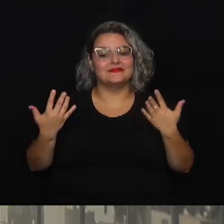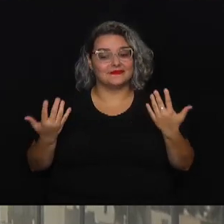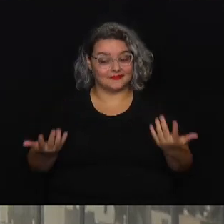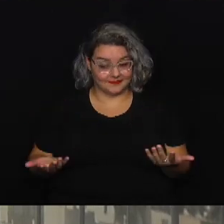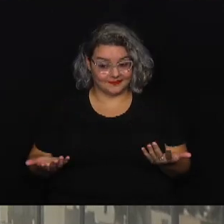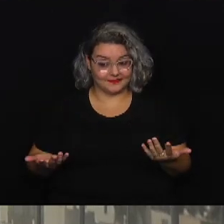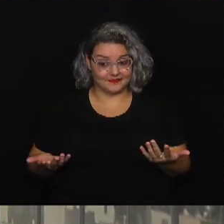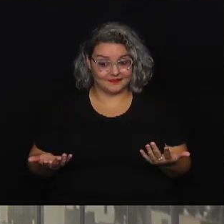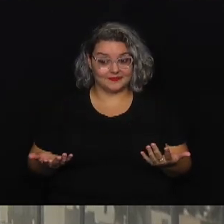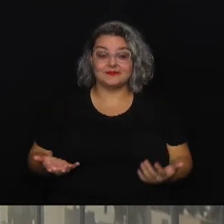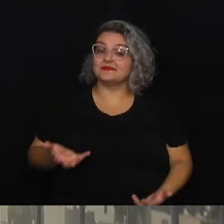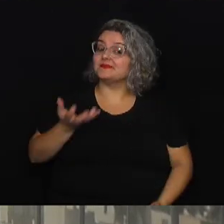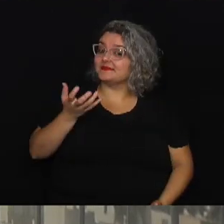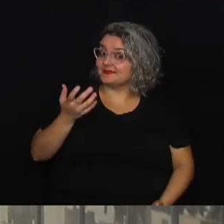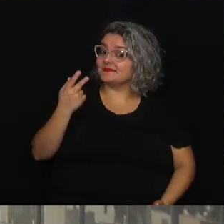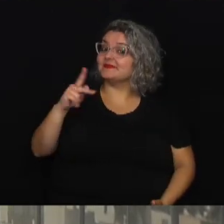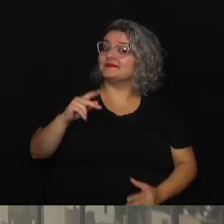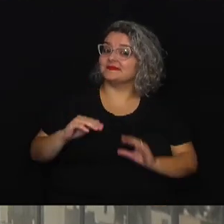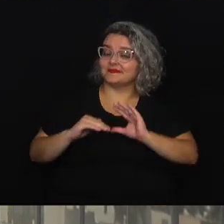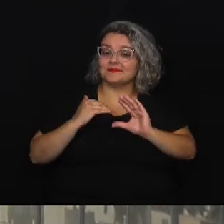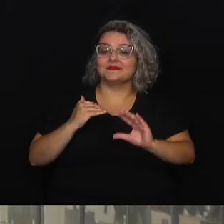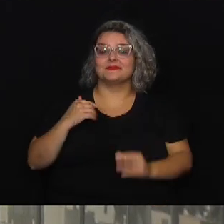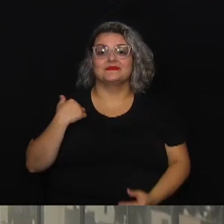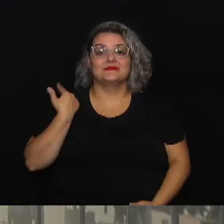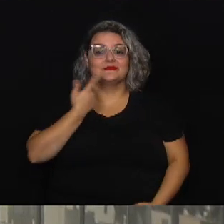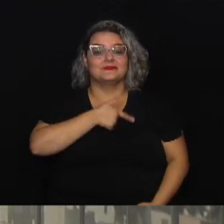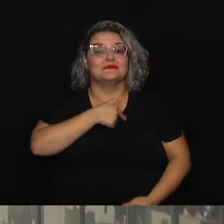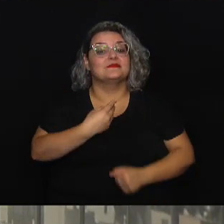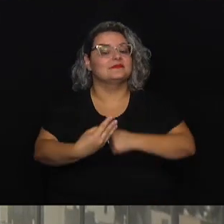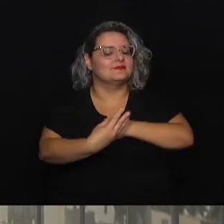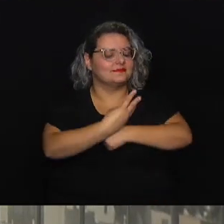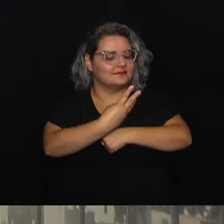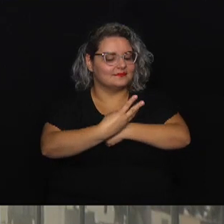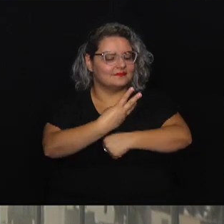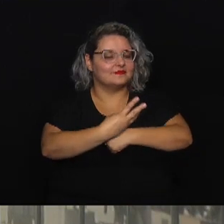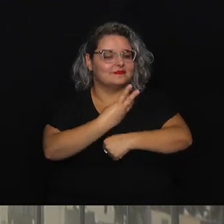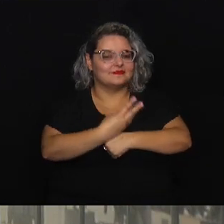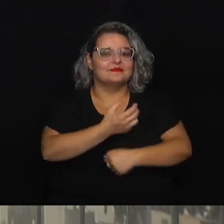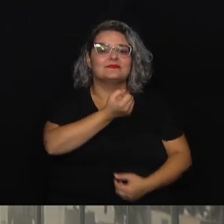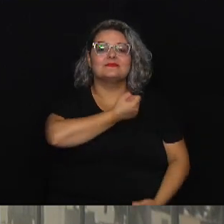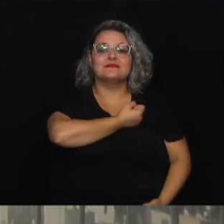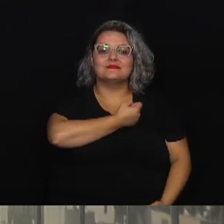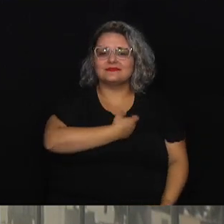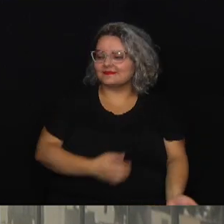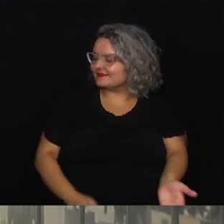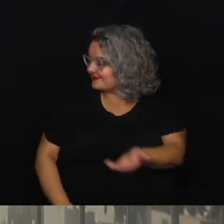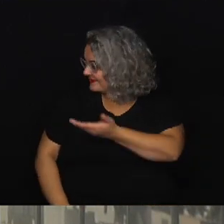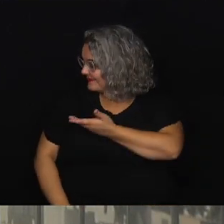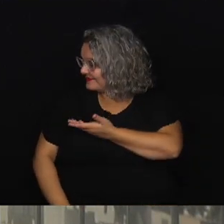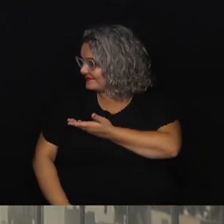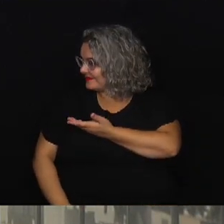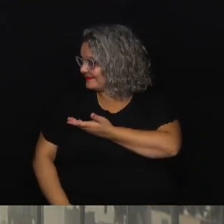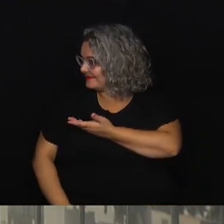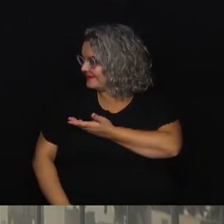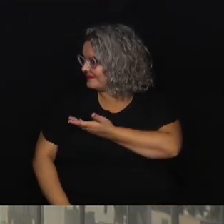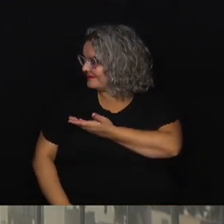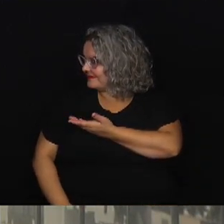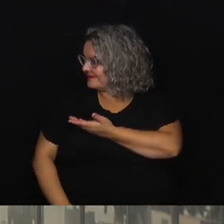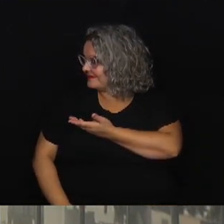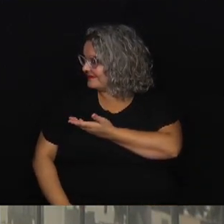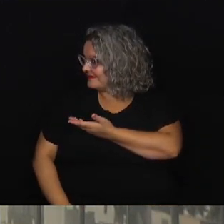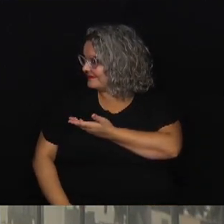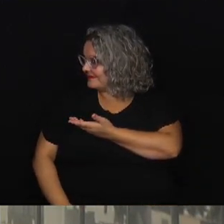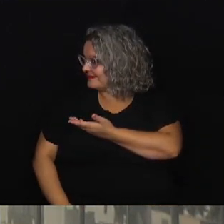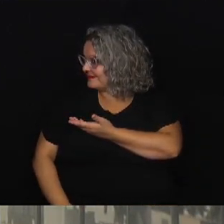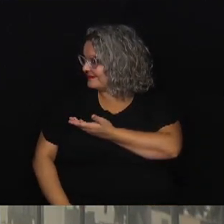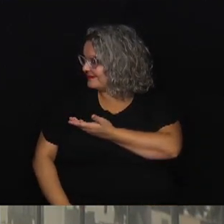audiência. E eu quero a sua mensagem, hein? Envie a sua participação através do número do nosso WhatsApp. 19 é